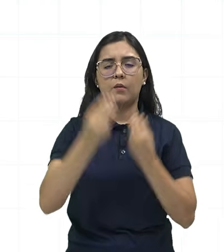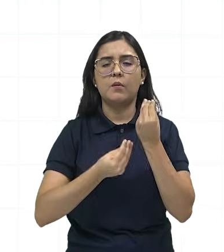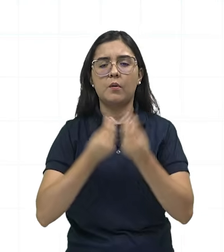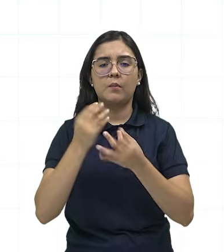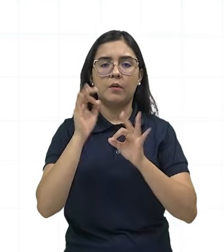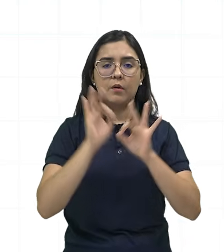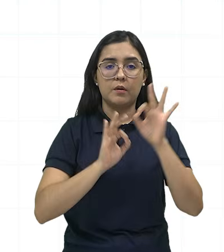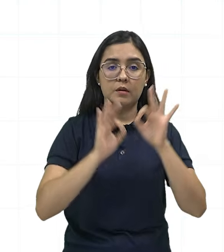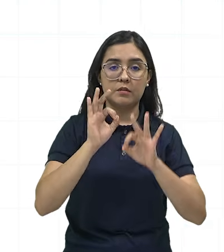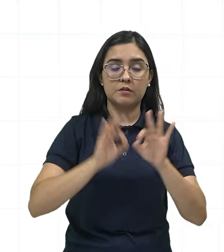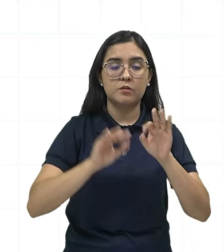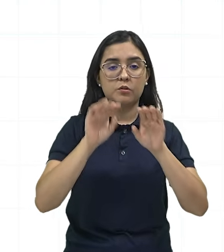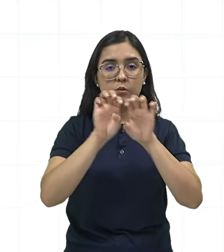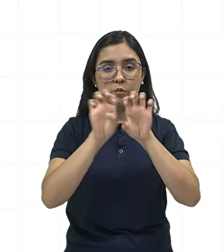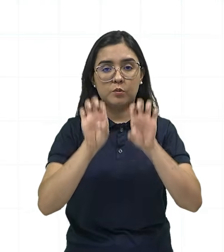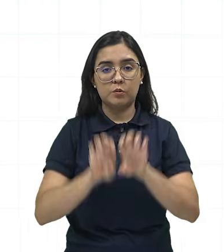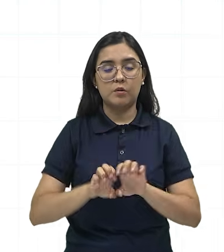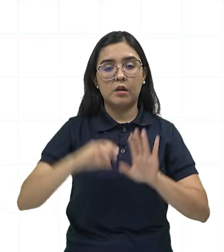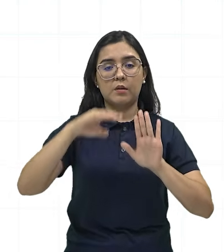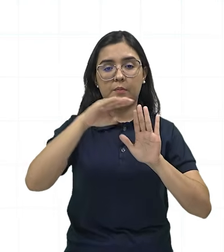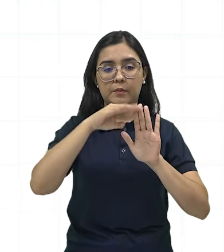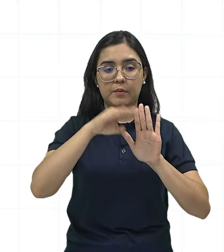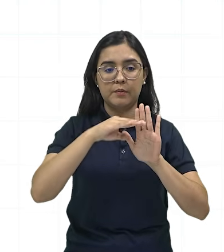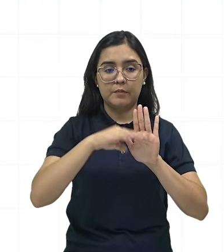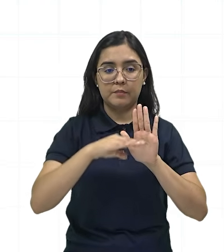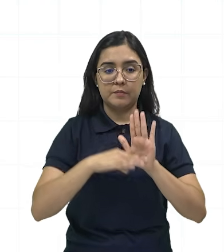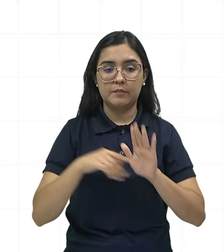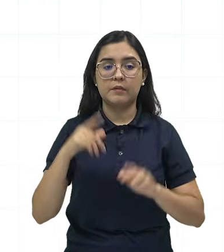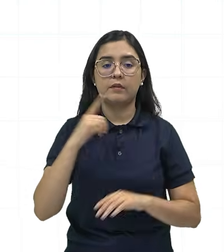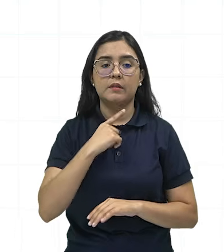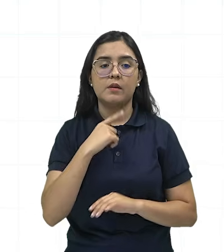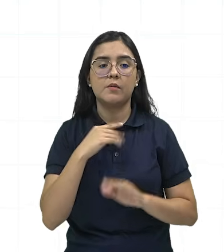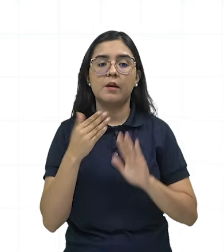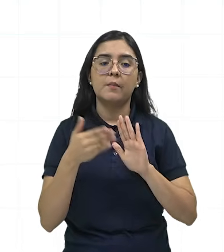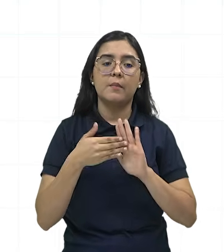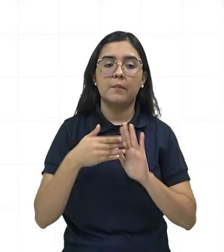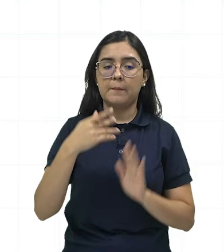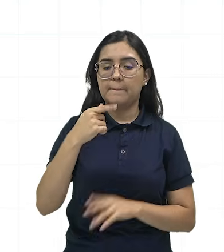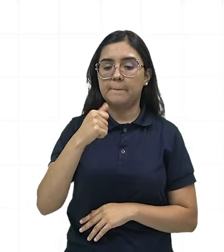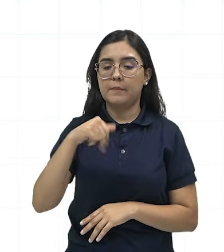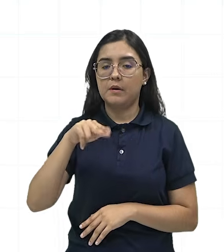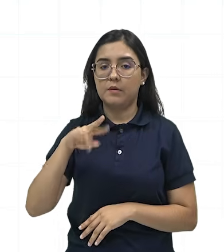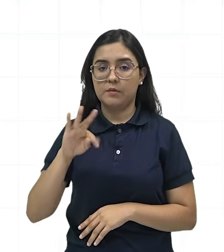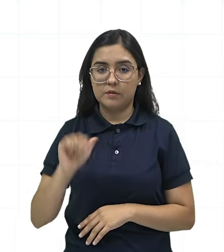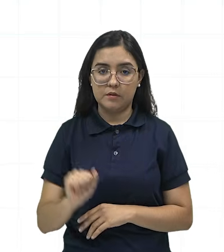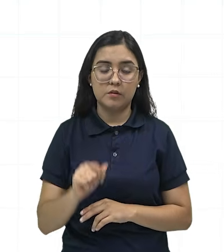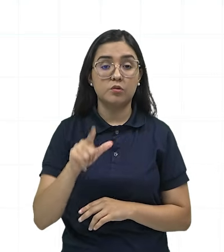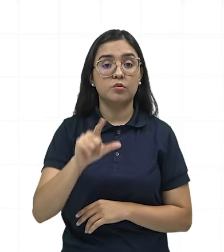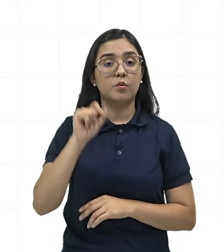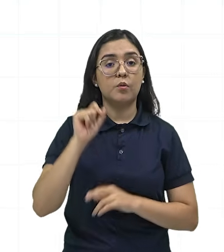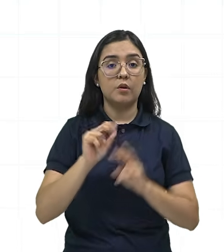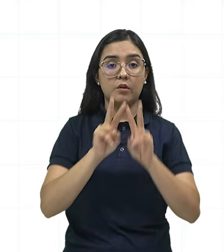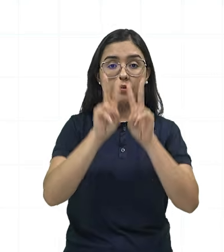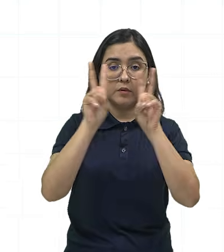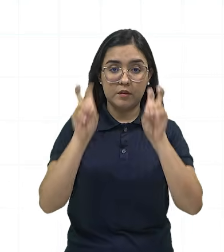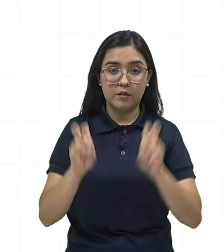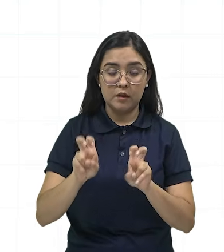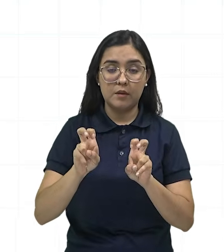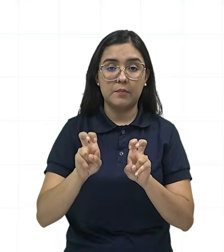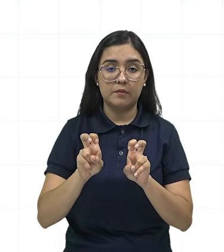organizado, como é que ele é estruturado. Nós temos aí a pauta, que é a escolha do tema ou assunto, ou